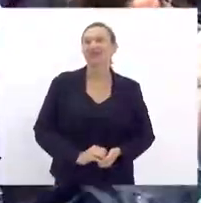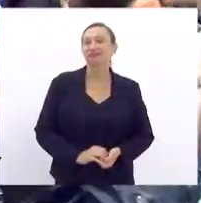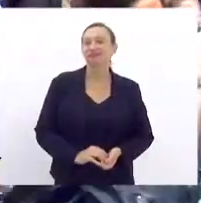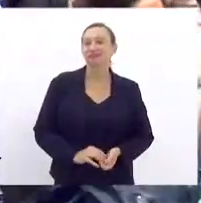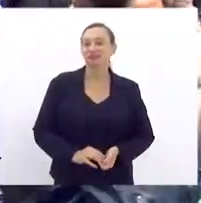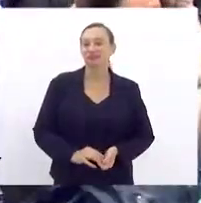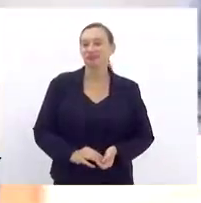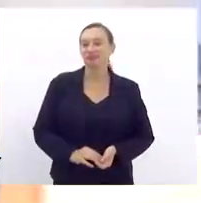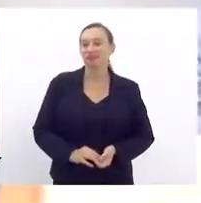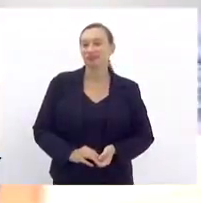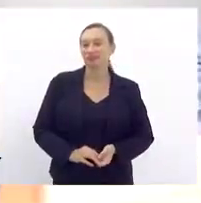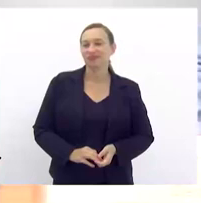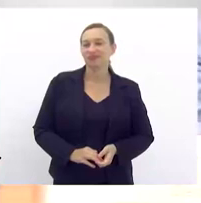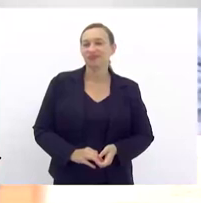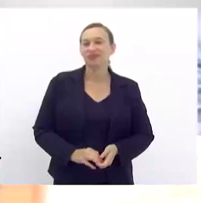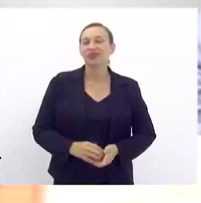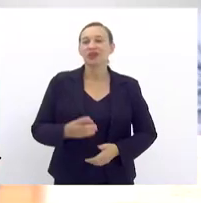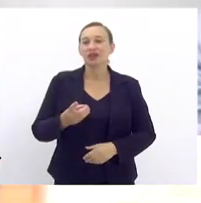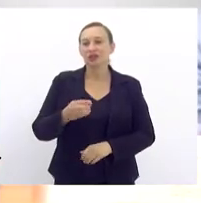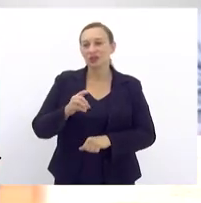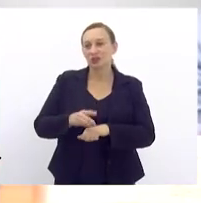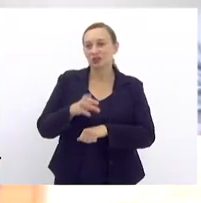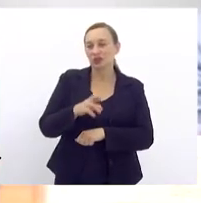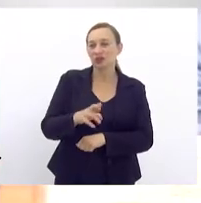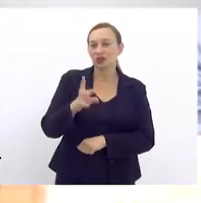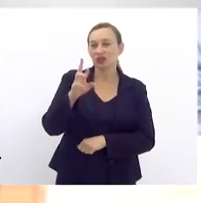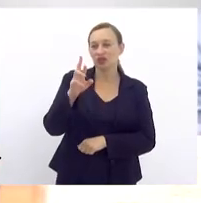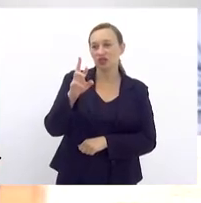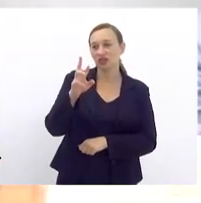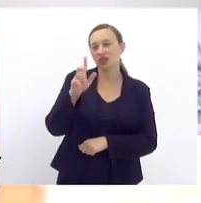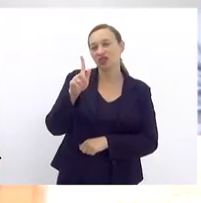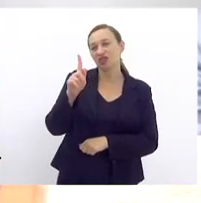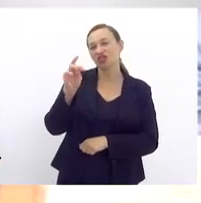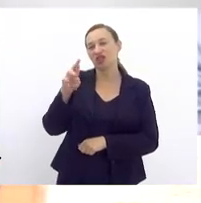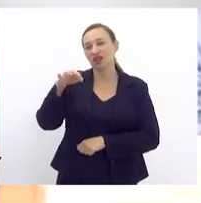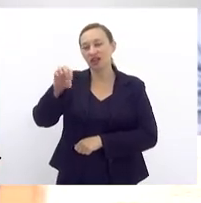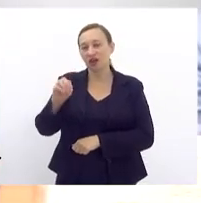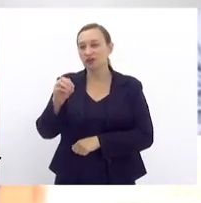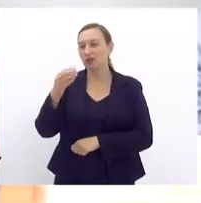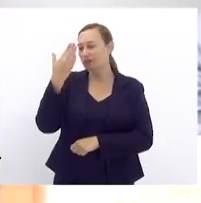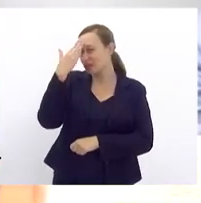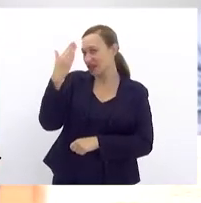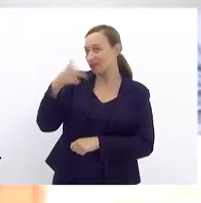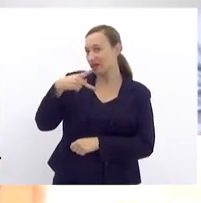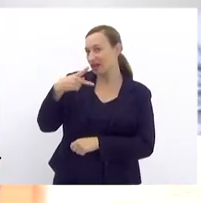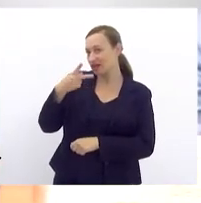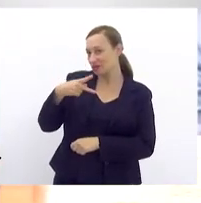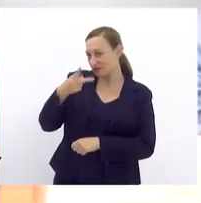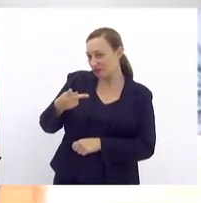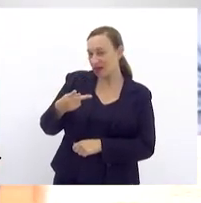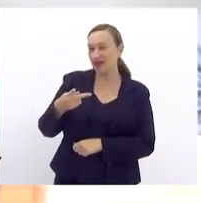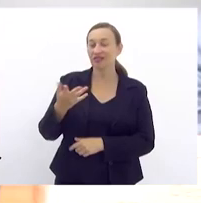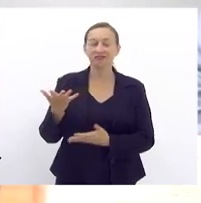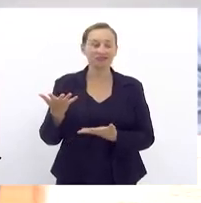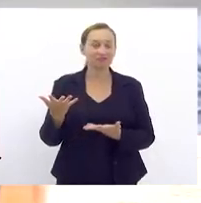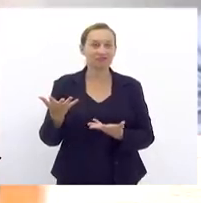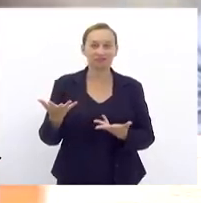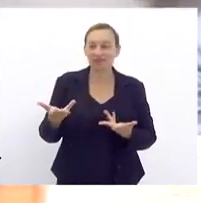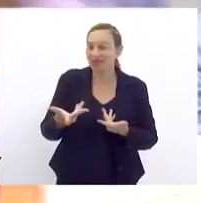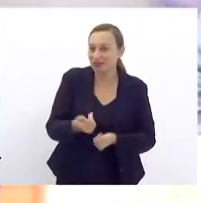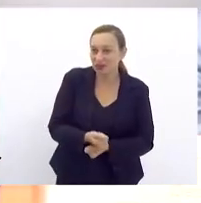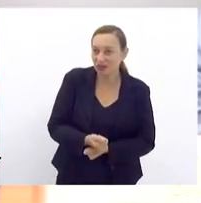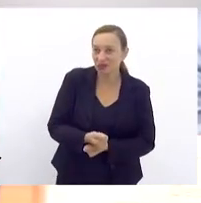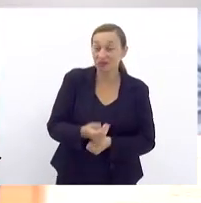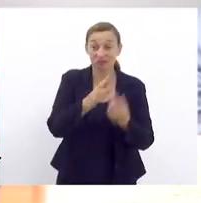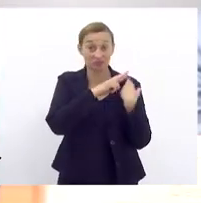Obrigado Doutor Geraldo pela pela presença pelas palavras isso enaltece nos dá de